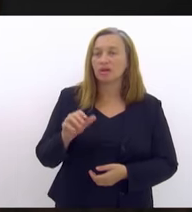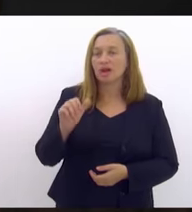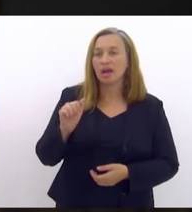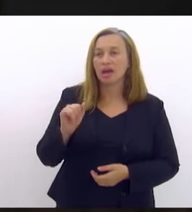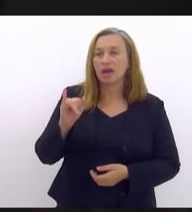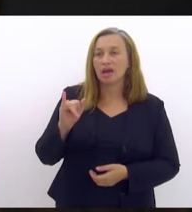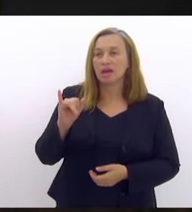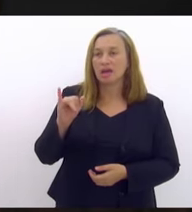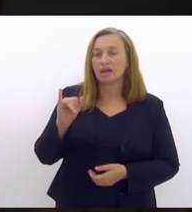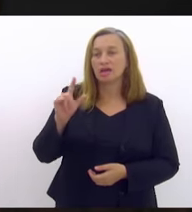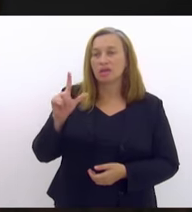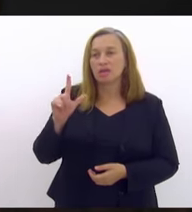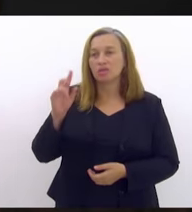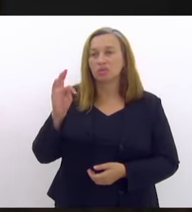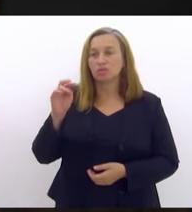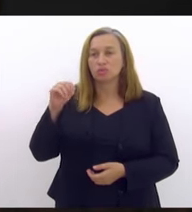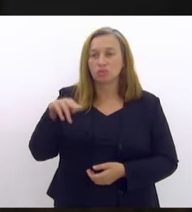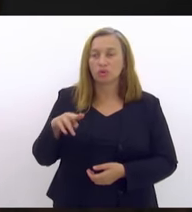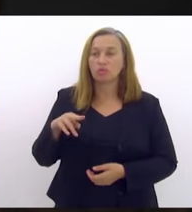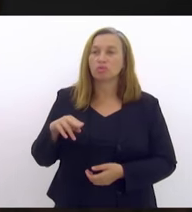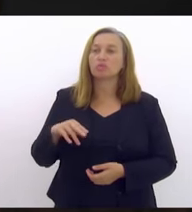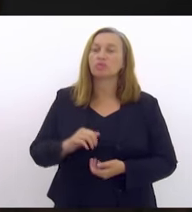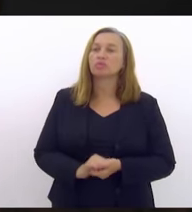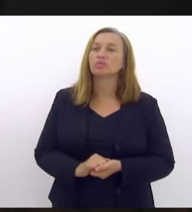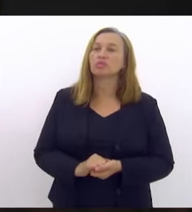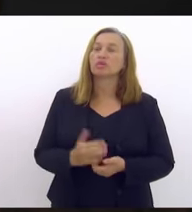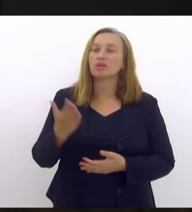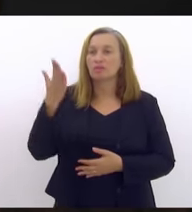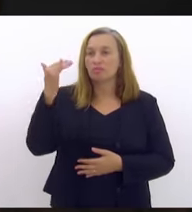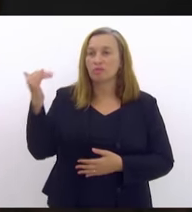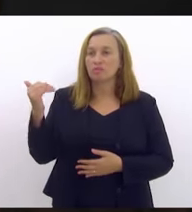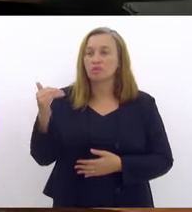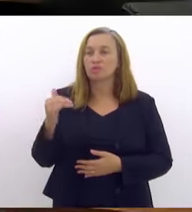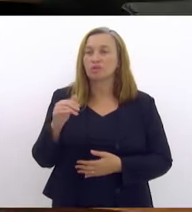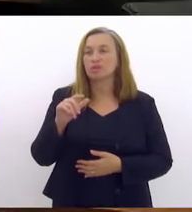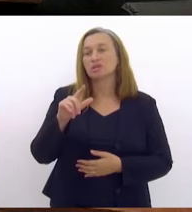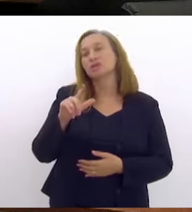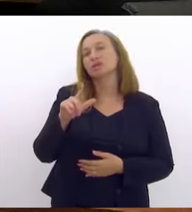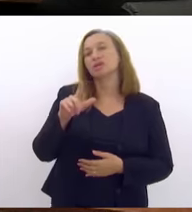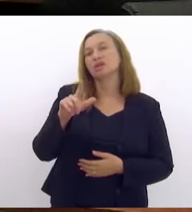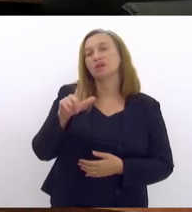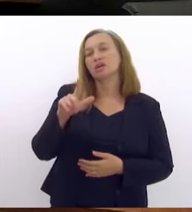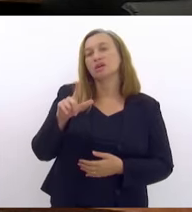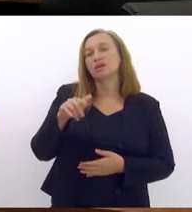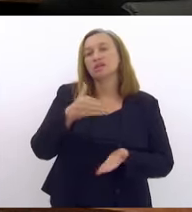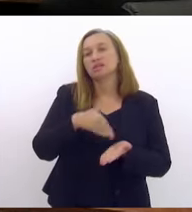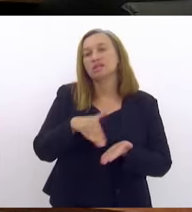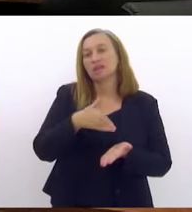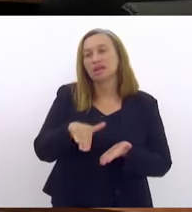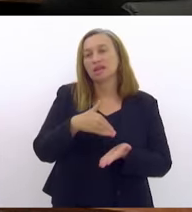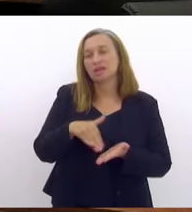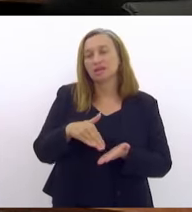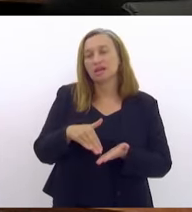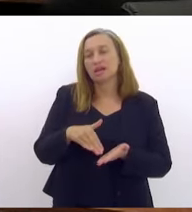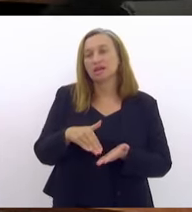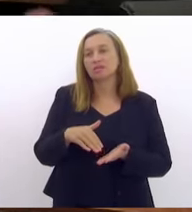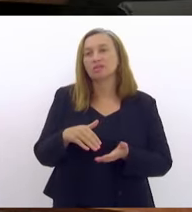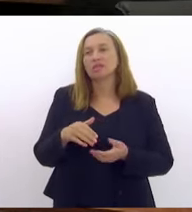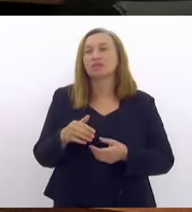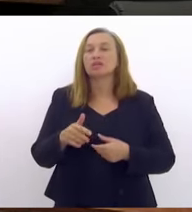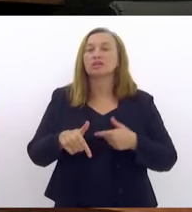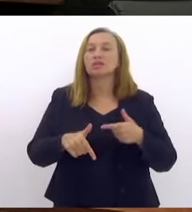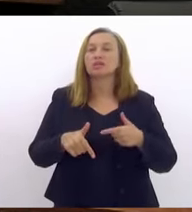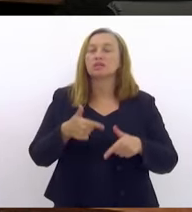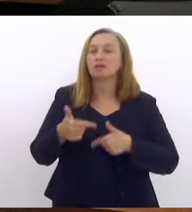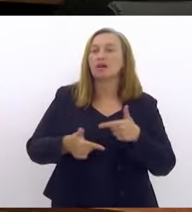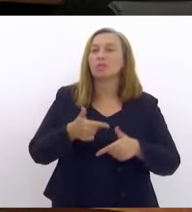Ailton Soares Júnior, nosso famoso Júnior Laurentino, secretário municipal de serviço público de Mangaratiba, e